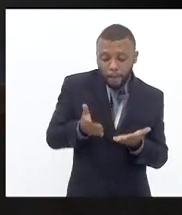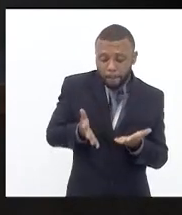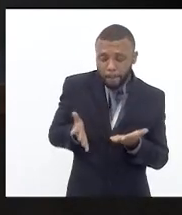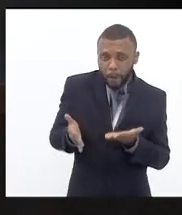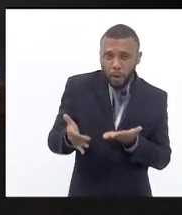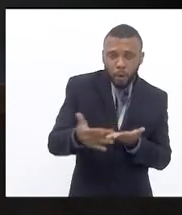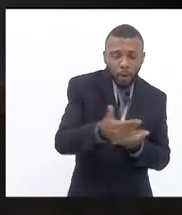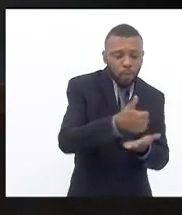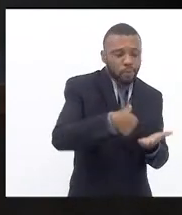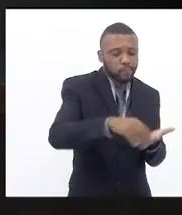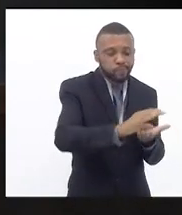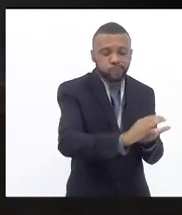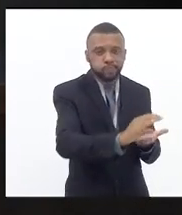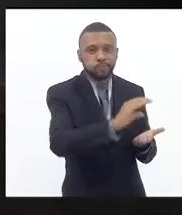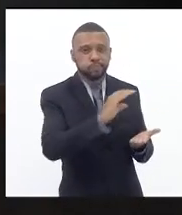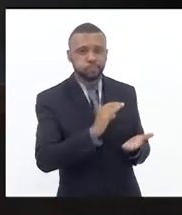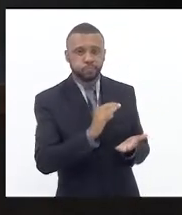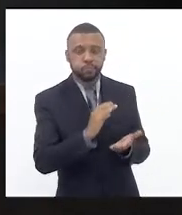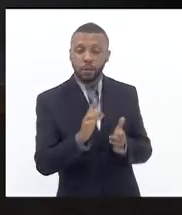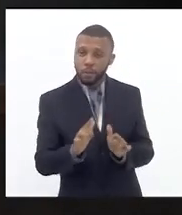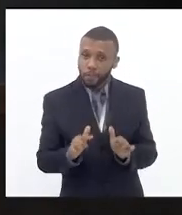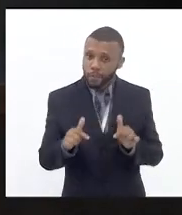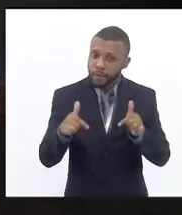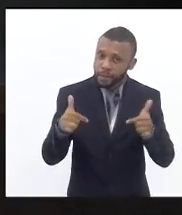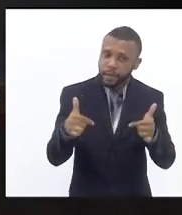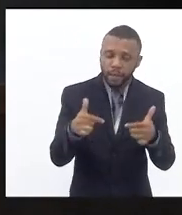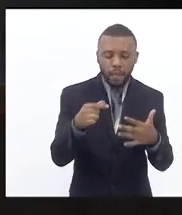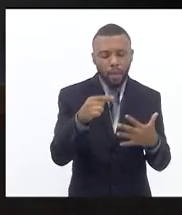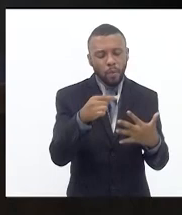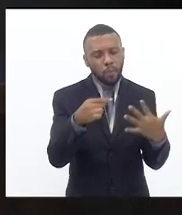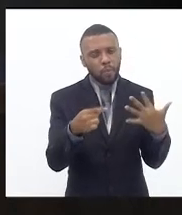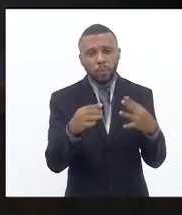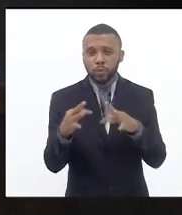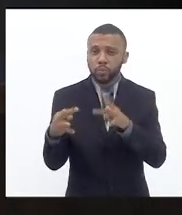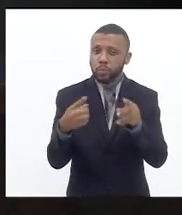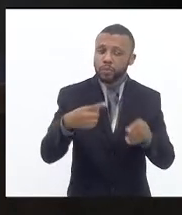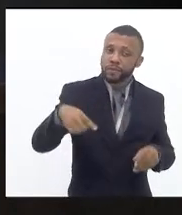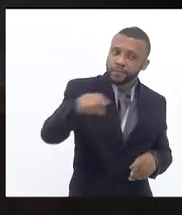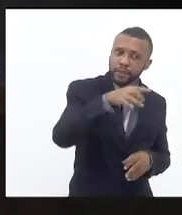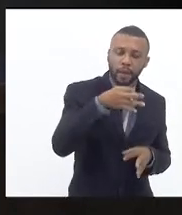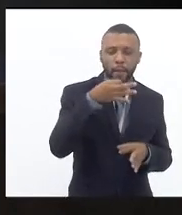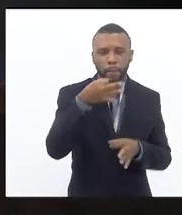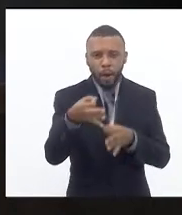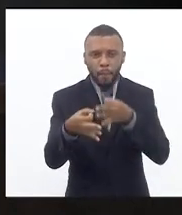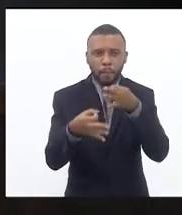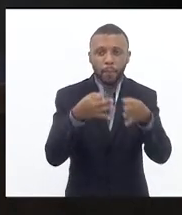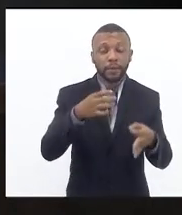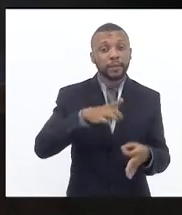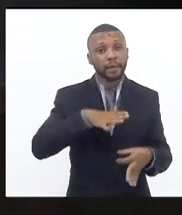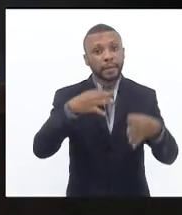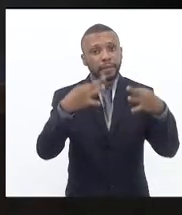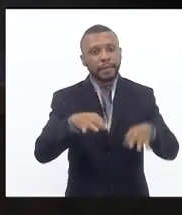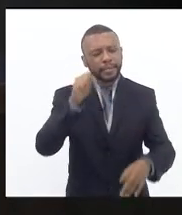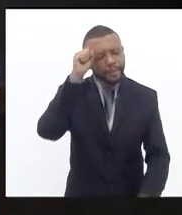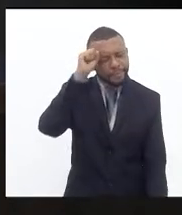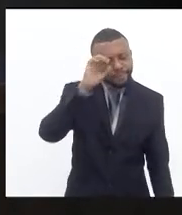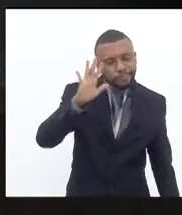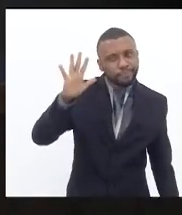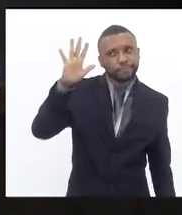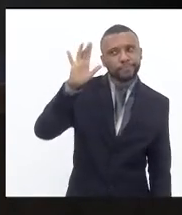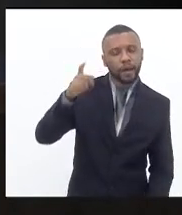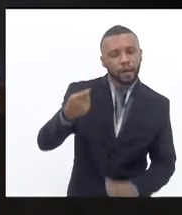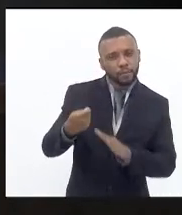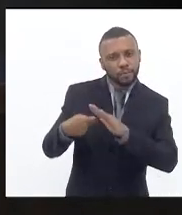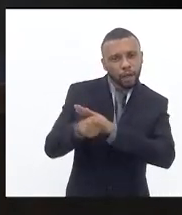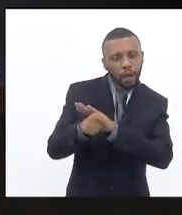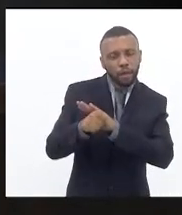e fazer tudo aquilo que cada um dos senhores e senhoras tem uma certeza que tem na cabeça quer fazer